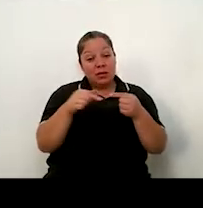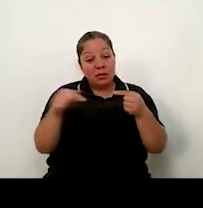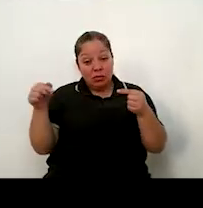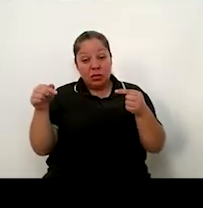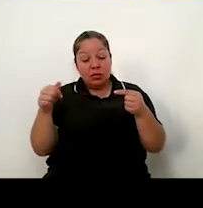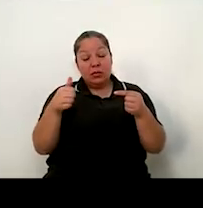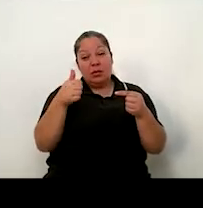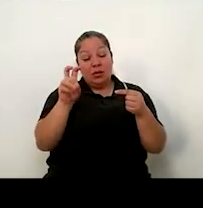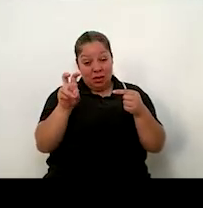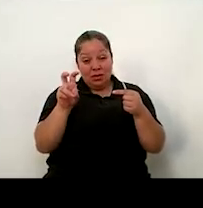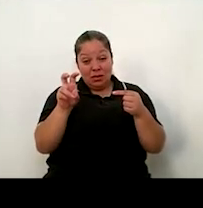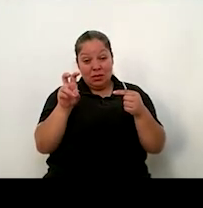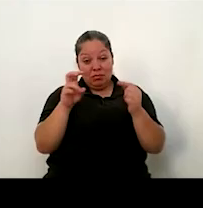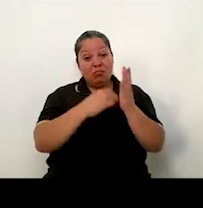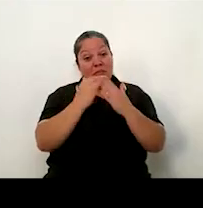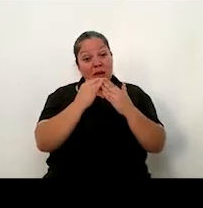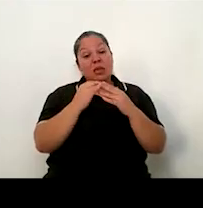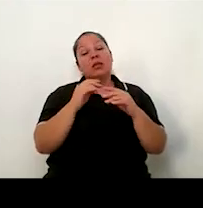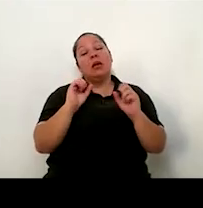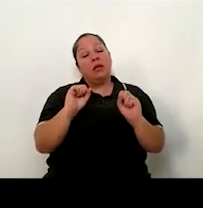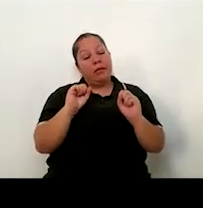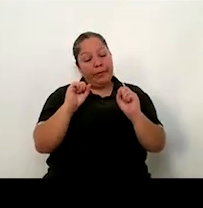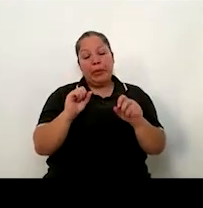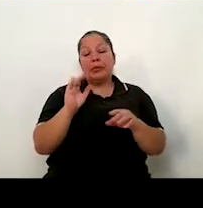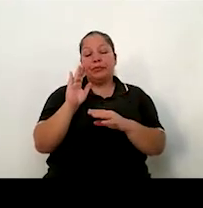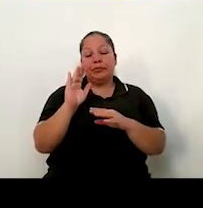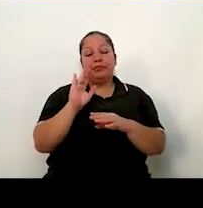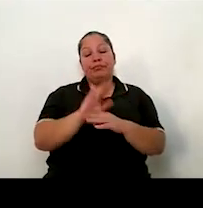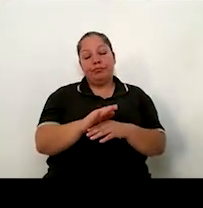risco também para o desenvolvimento de câncer do intestino.